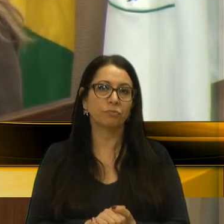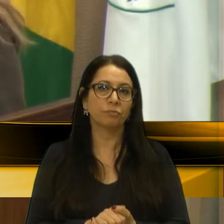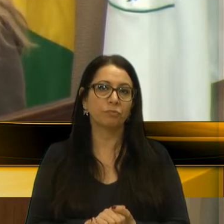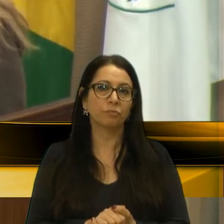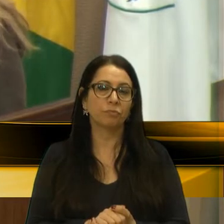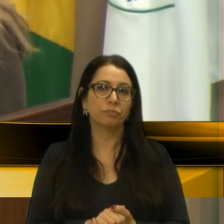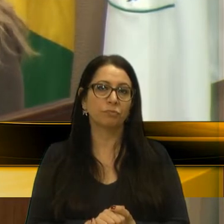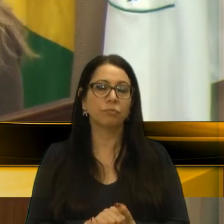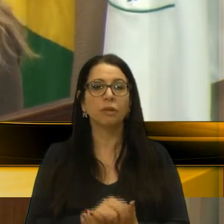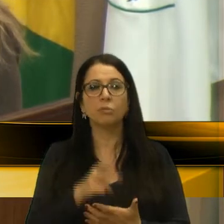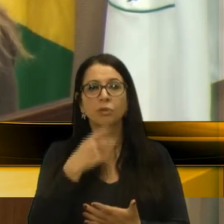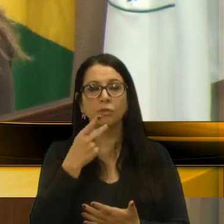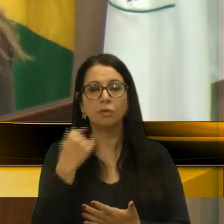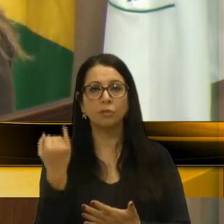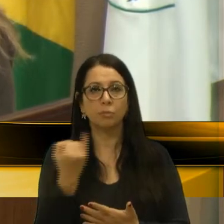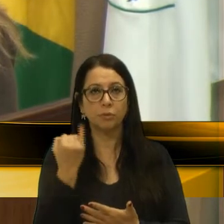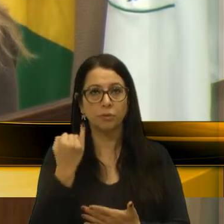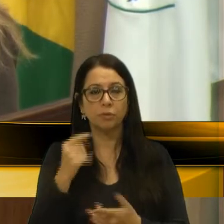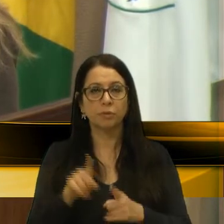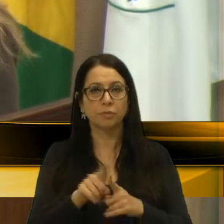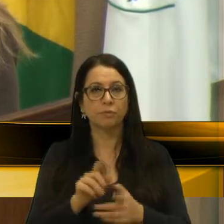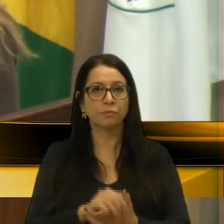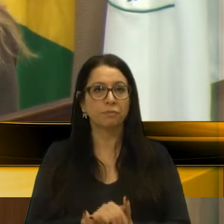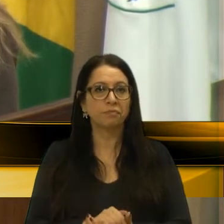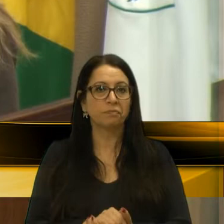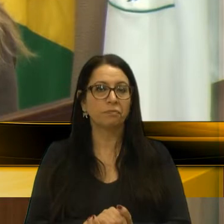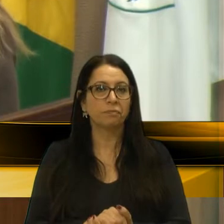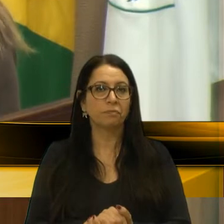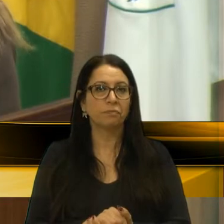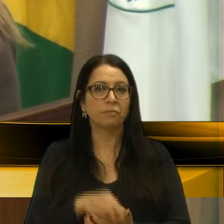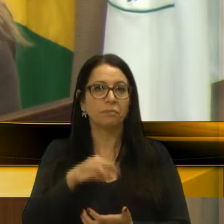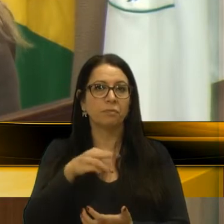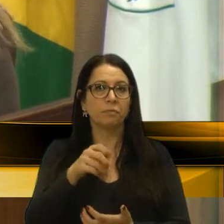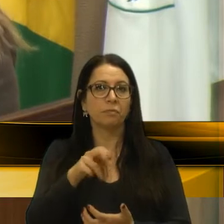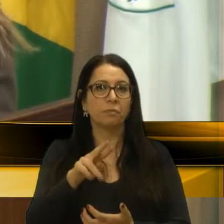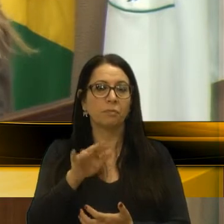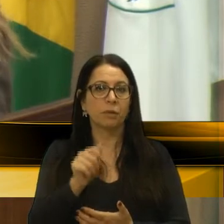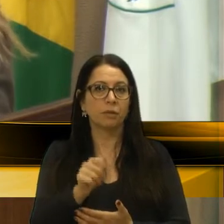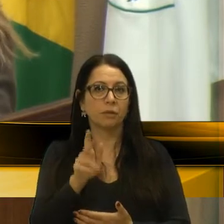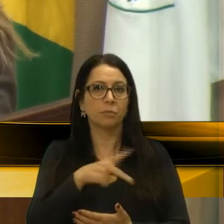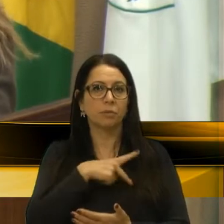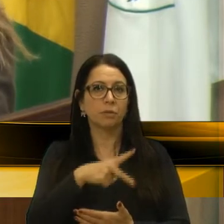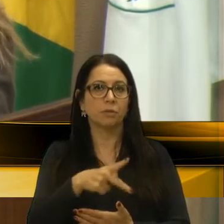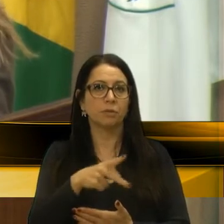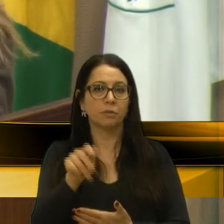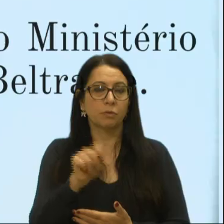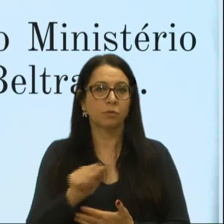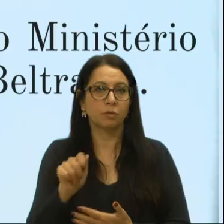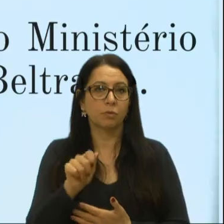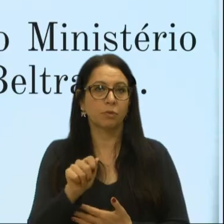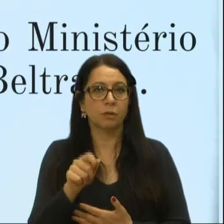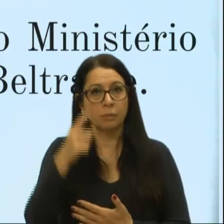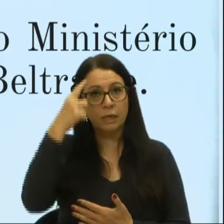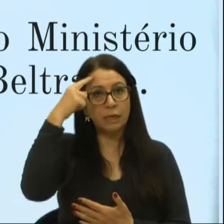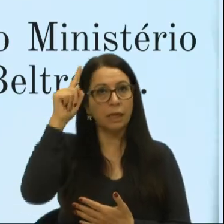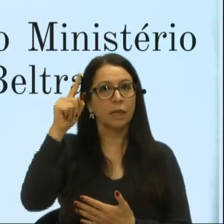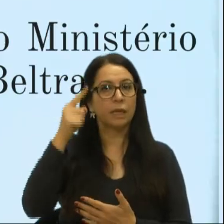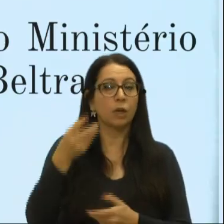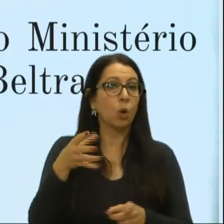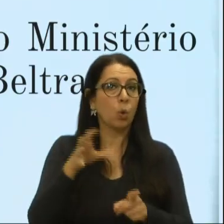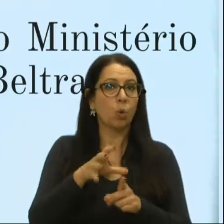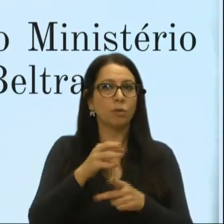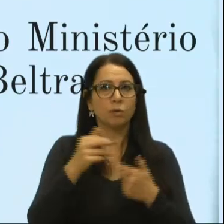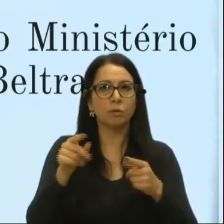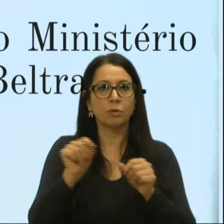Tem uma fala importante, né, da Marta Beltrame, que é a atual presidente da associação. É uma iniciativa contra a